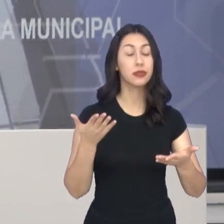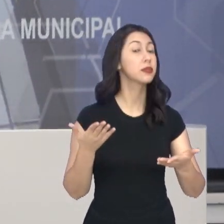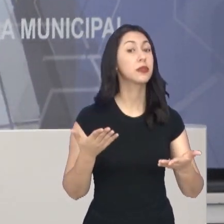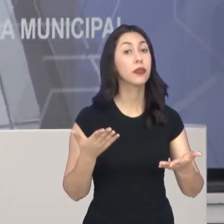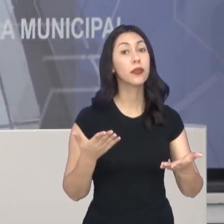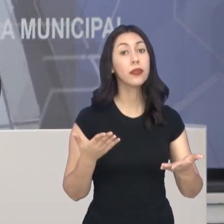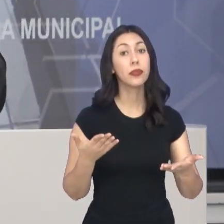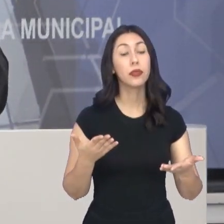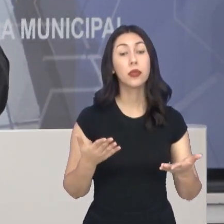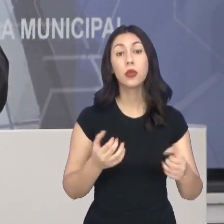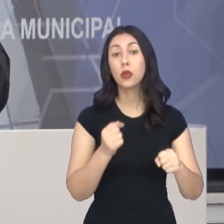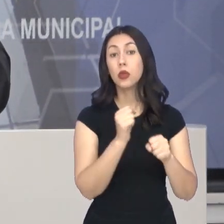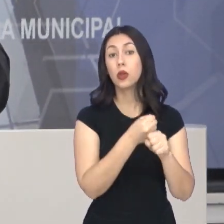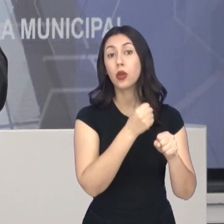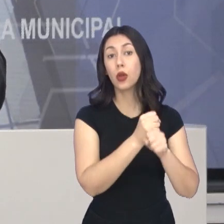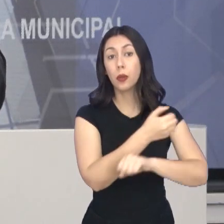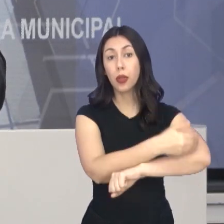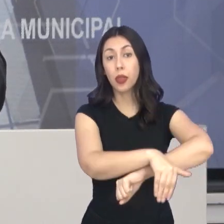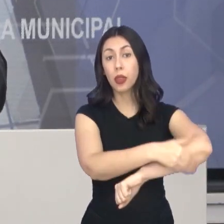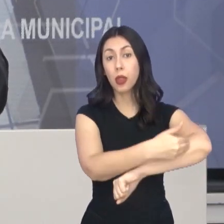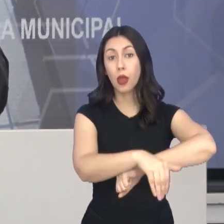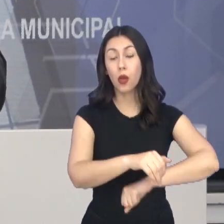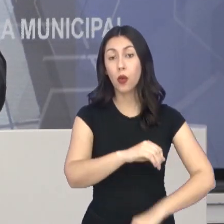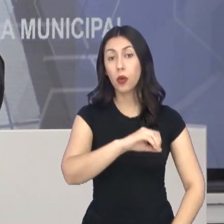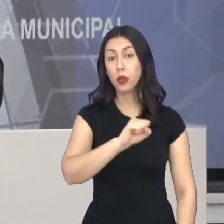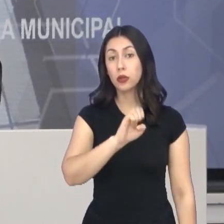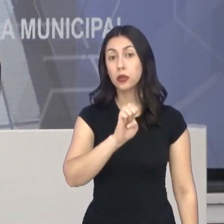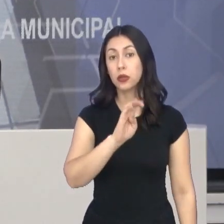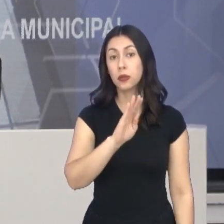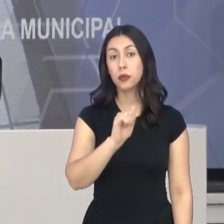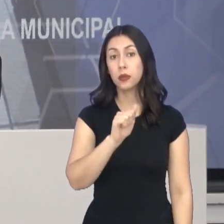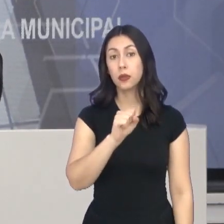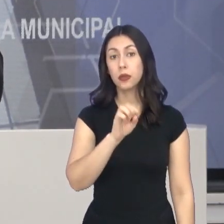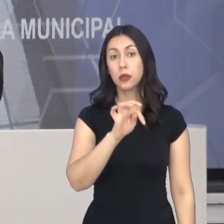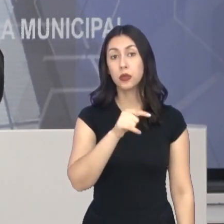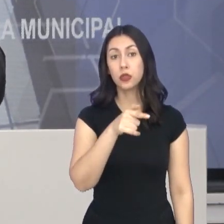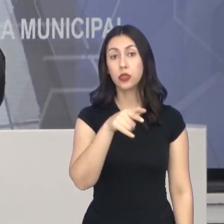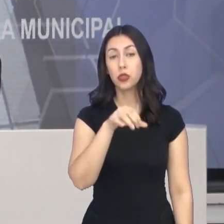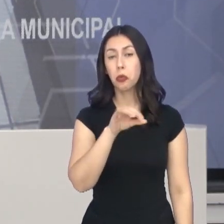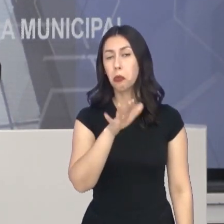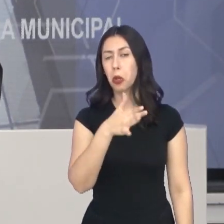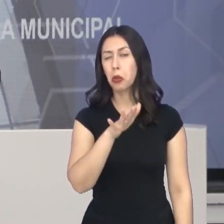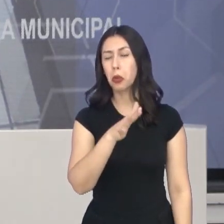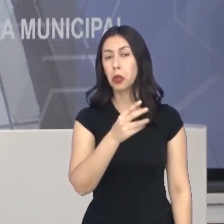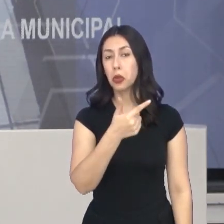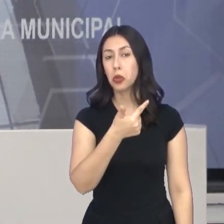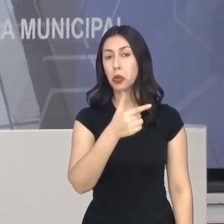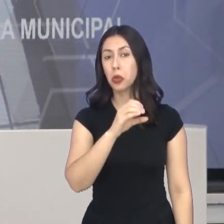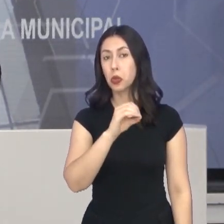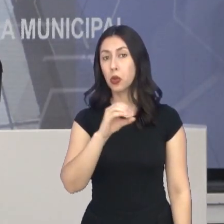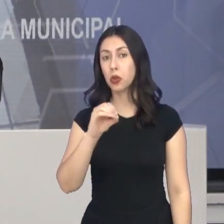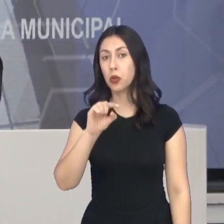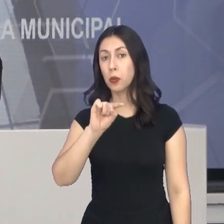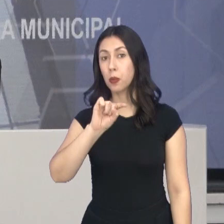Pacote de obras na Avenida Sebastião Gualberto, em São José, deve custar 200 milhões.